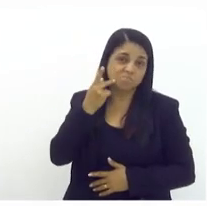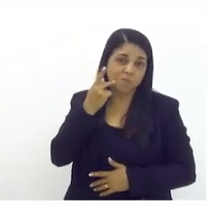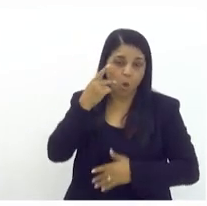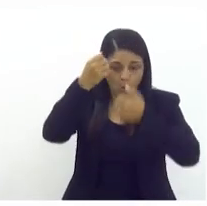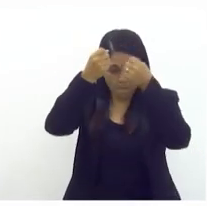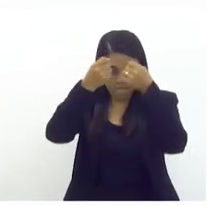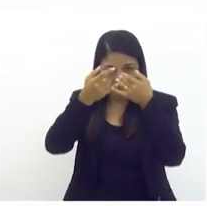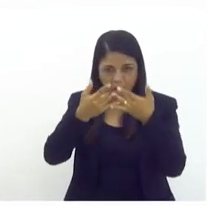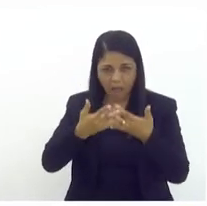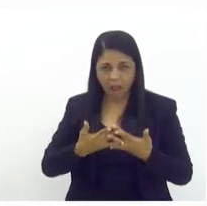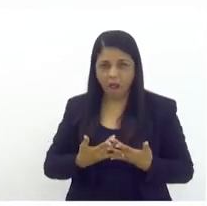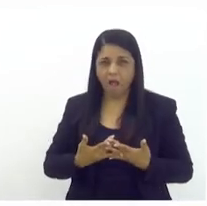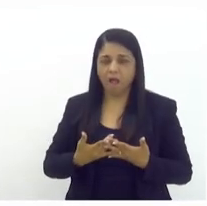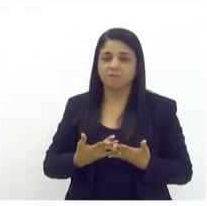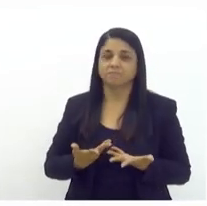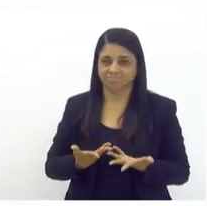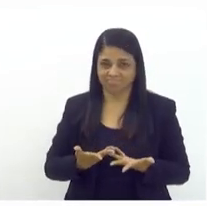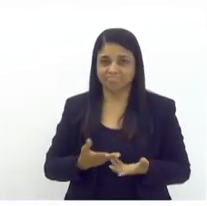extensivamente